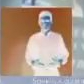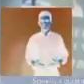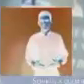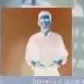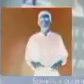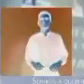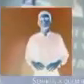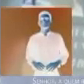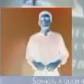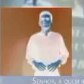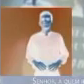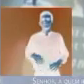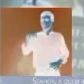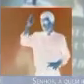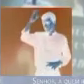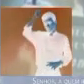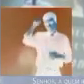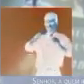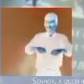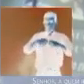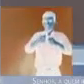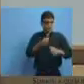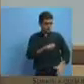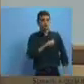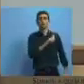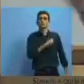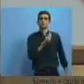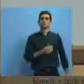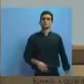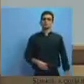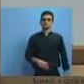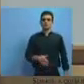Espírito Santo é o Senhor que dá a vida. Quem não tem Espírito Santo está morto.